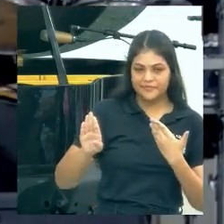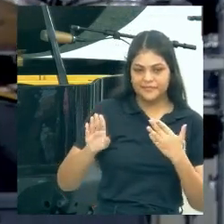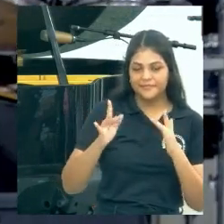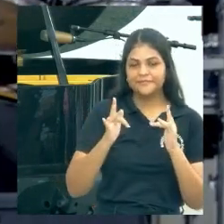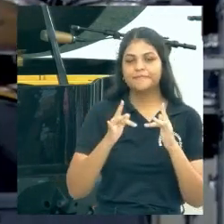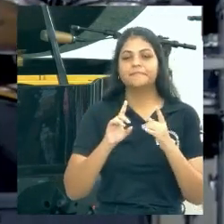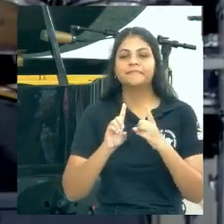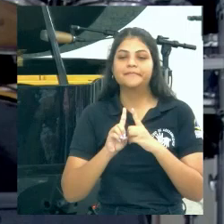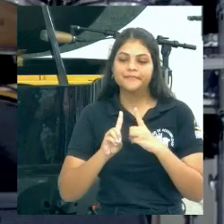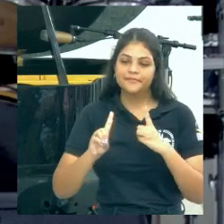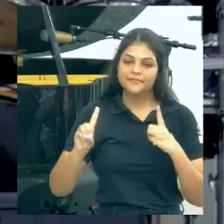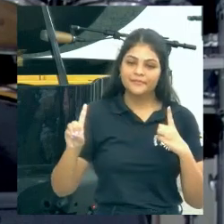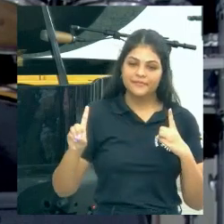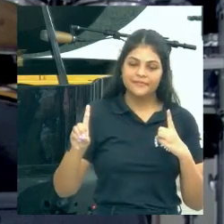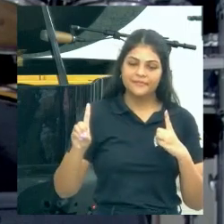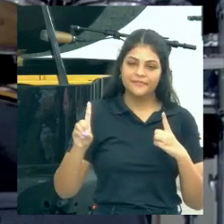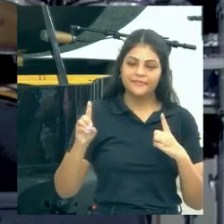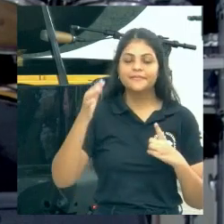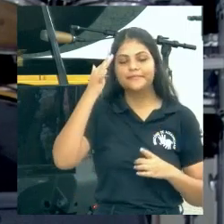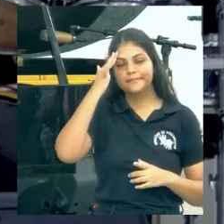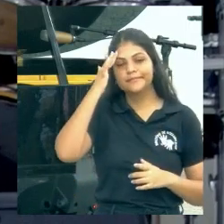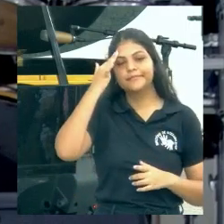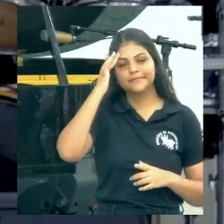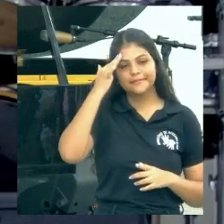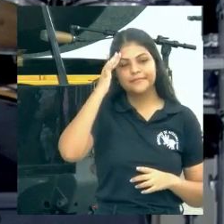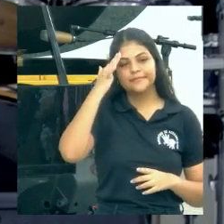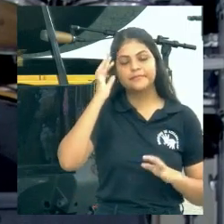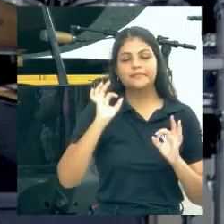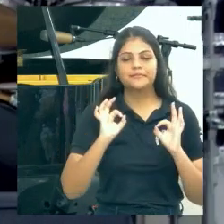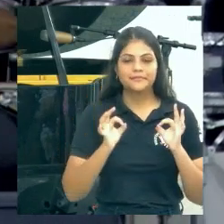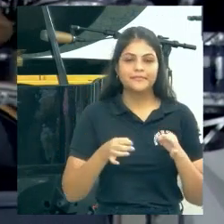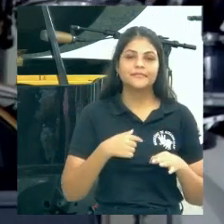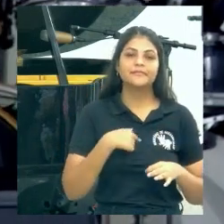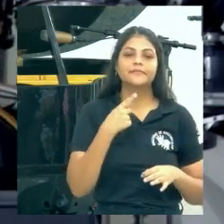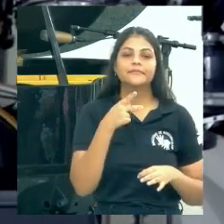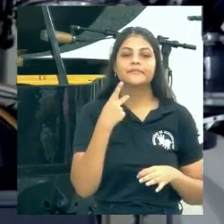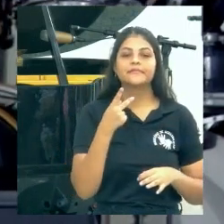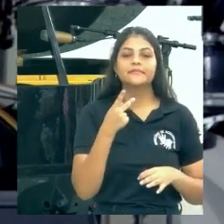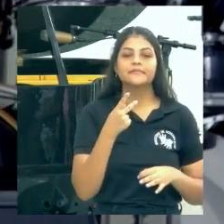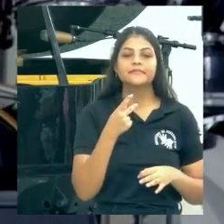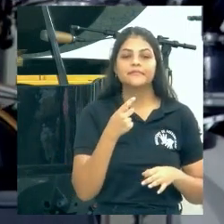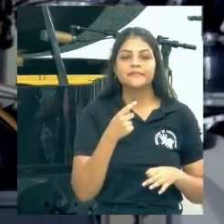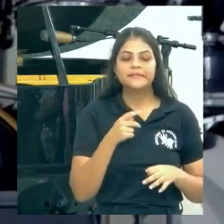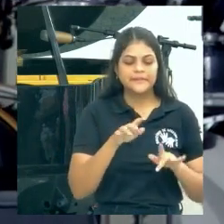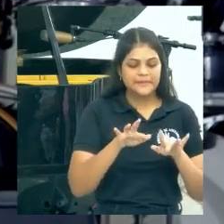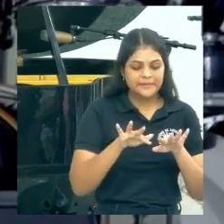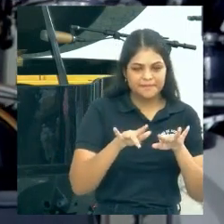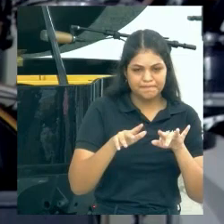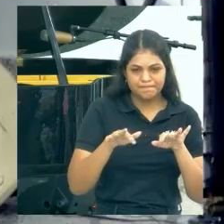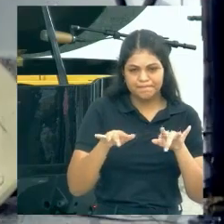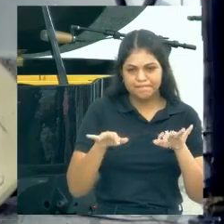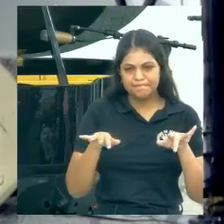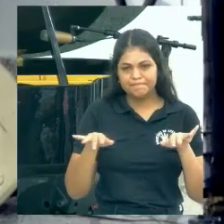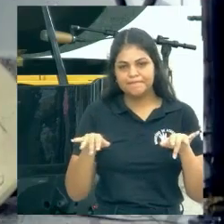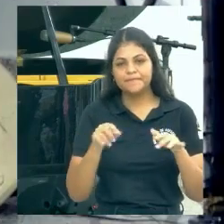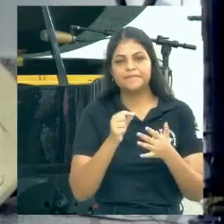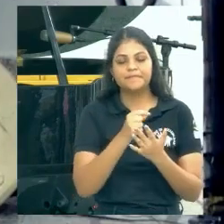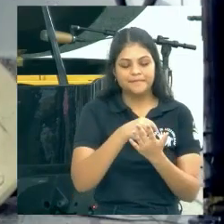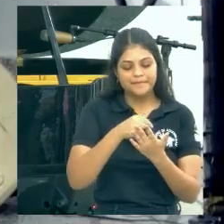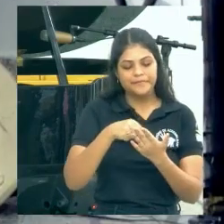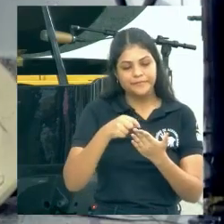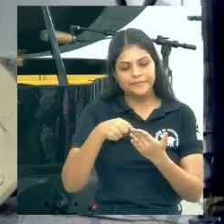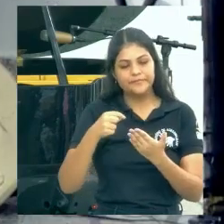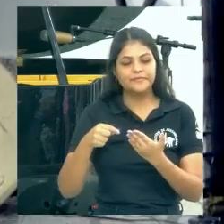distância, sabem muito bem o que estou a dizer. Havia uma coisa chamada máquina de datilografar.